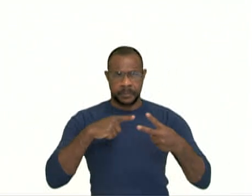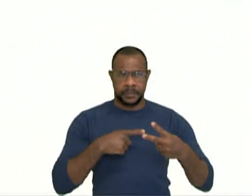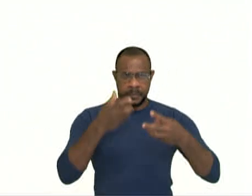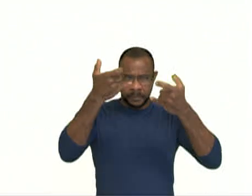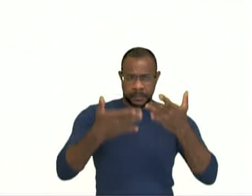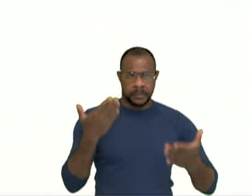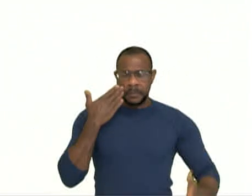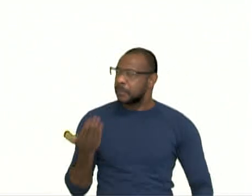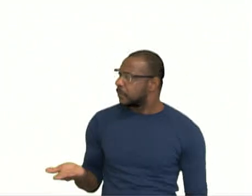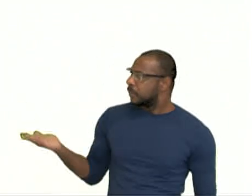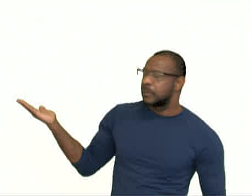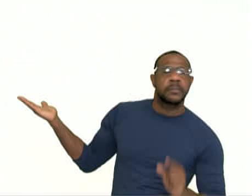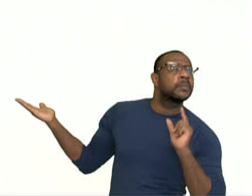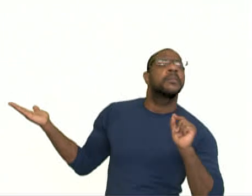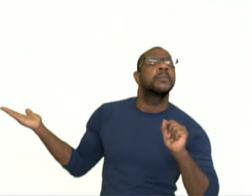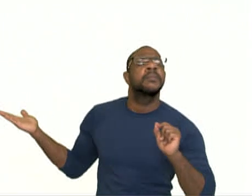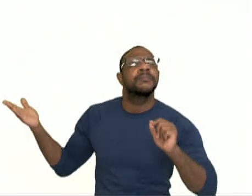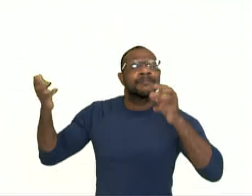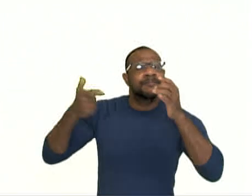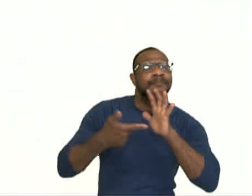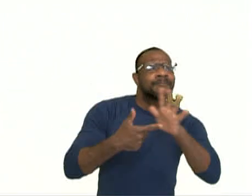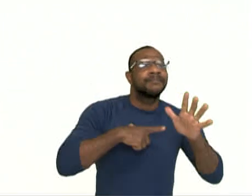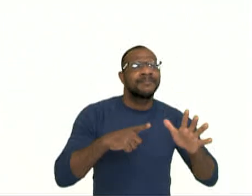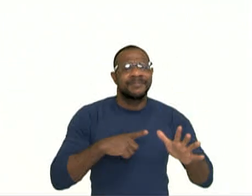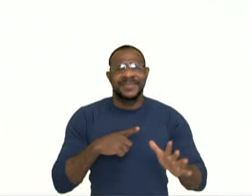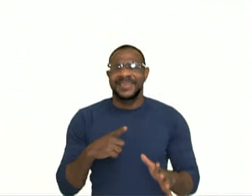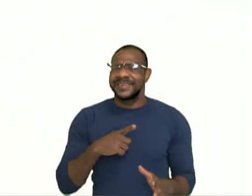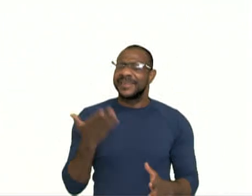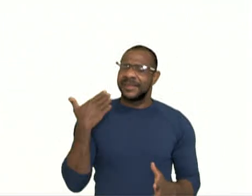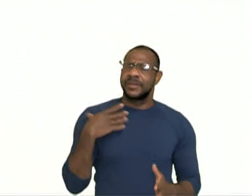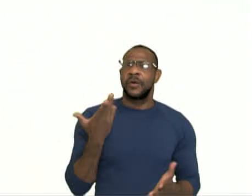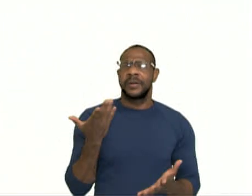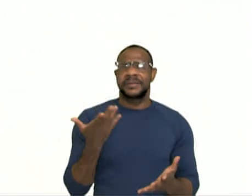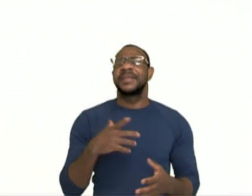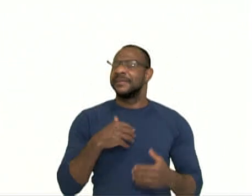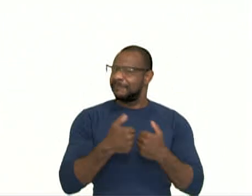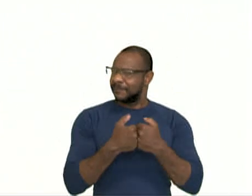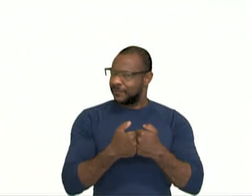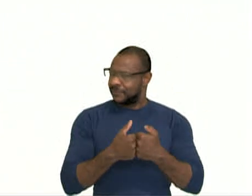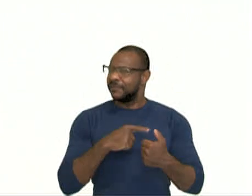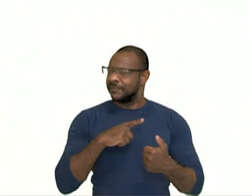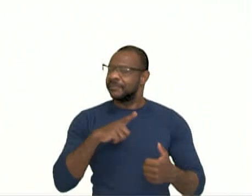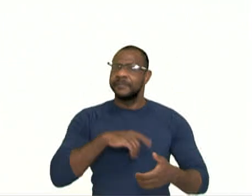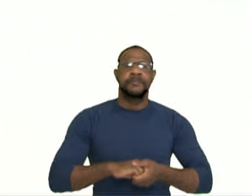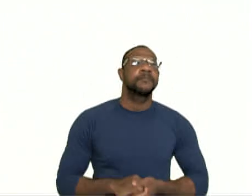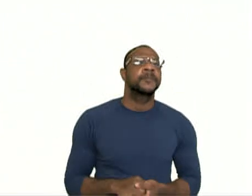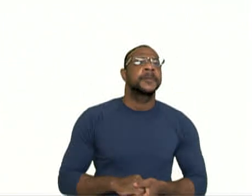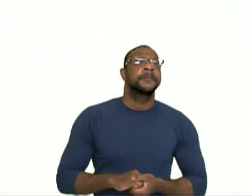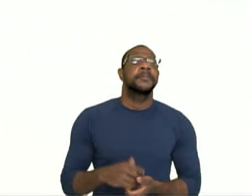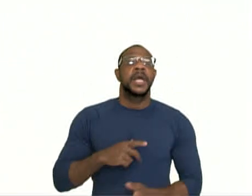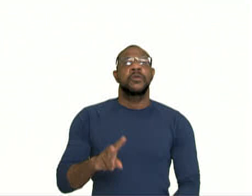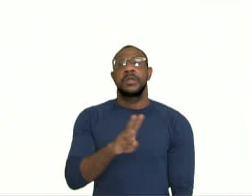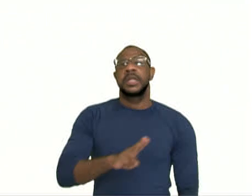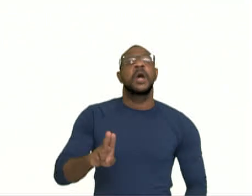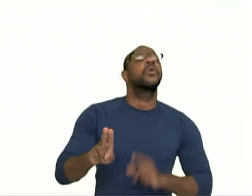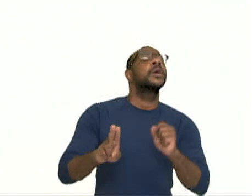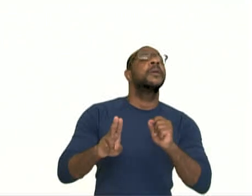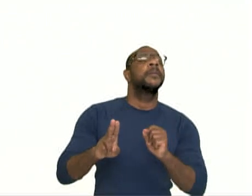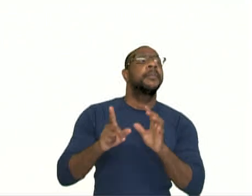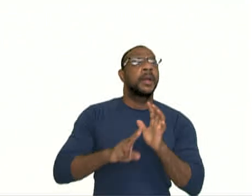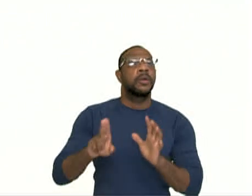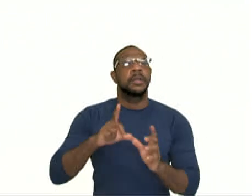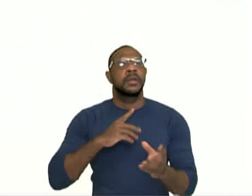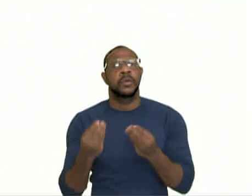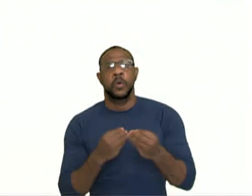descrita, elas são verificadas lá na nossa outra matéria de física, tá? Então, são utilizadas para determinar